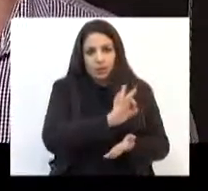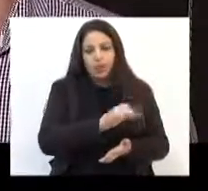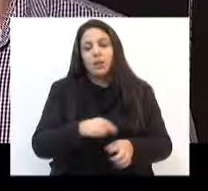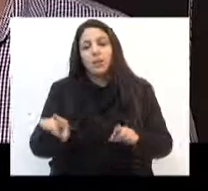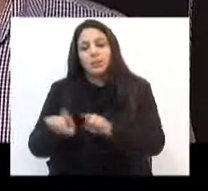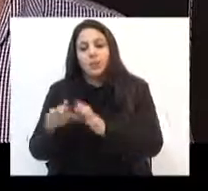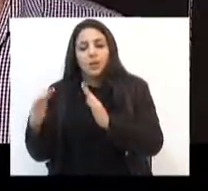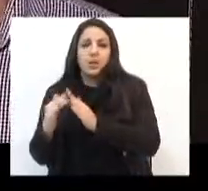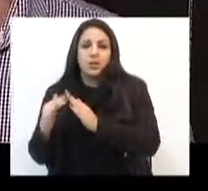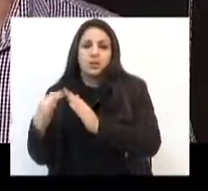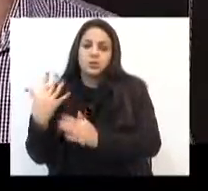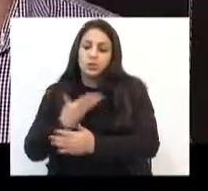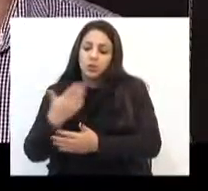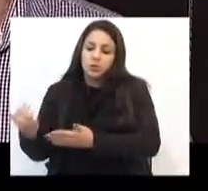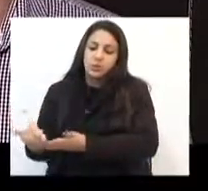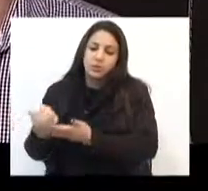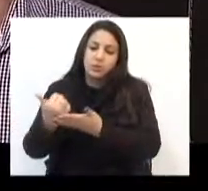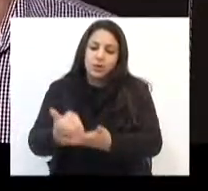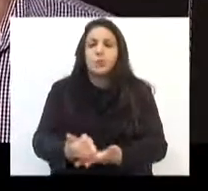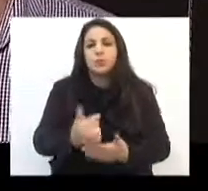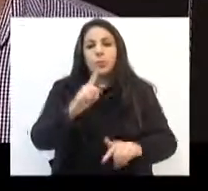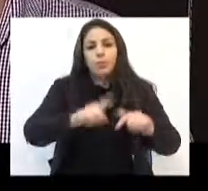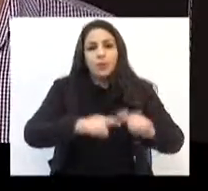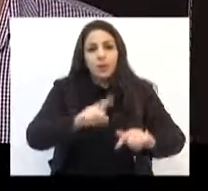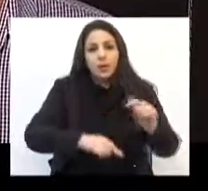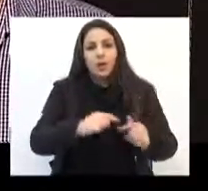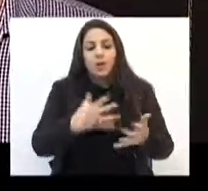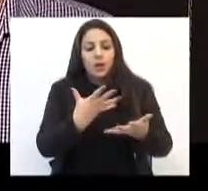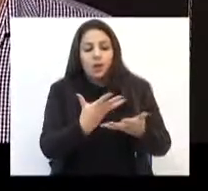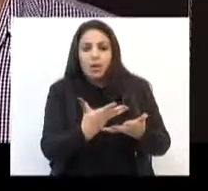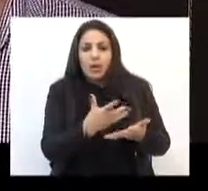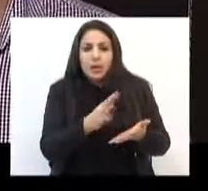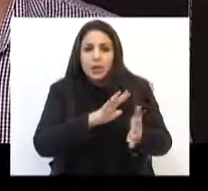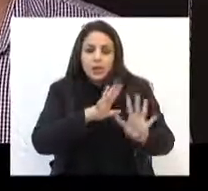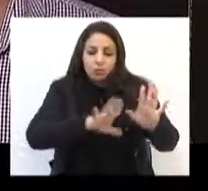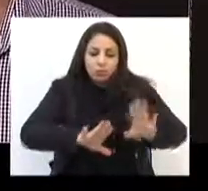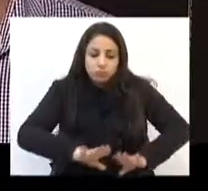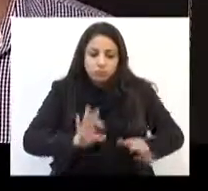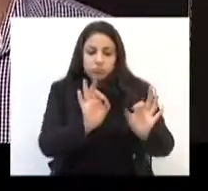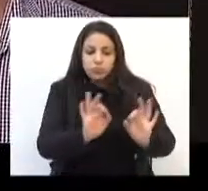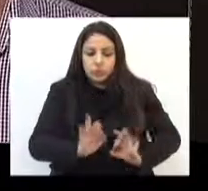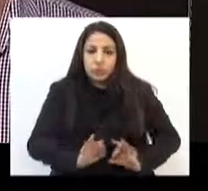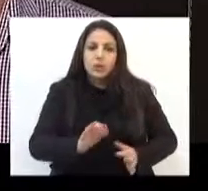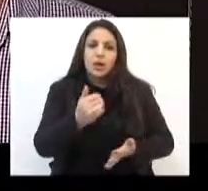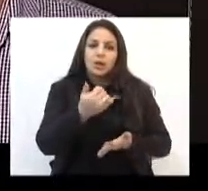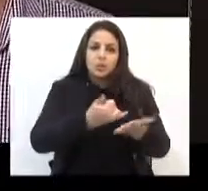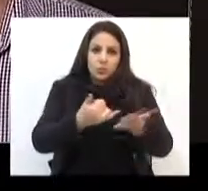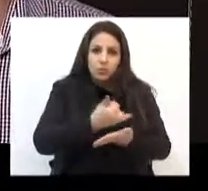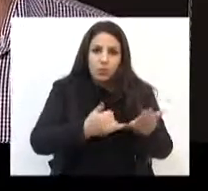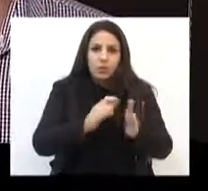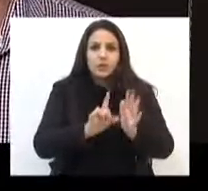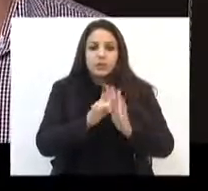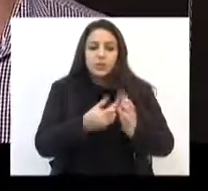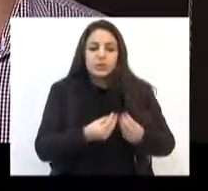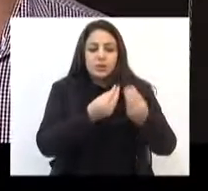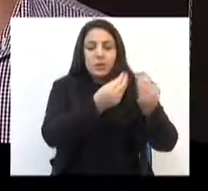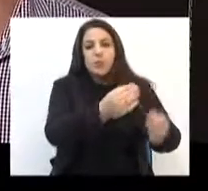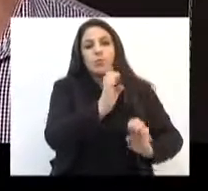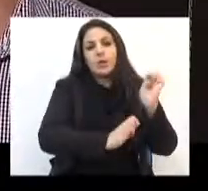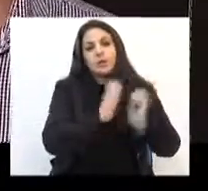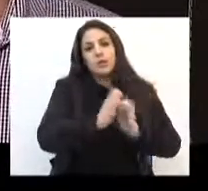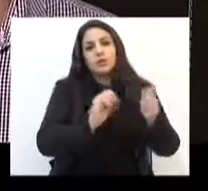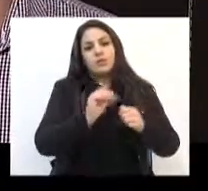retirar esse óleo. Se estarem nas vasilhas de casa, panelas, alguma coisa assim, nós levamos o material para fazer a coleta. Então, não